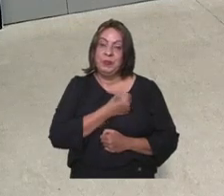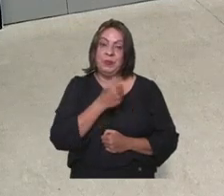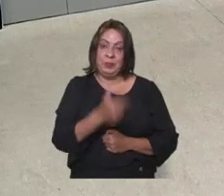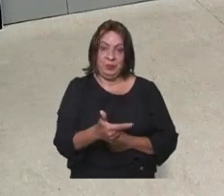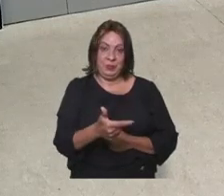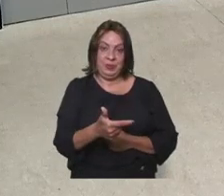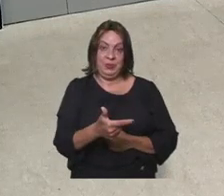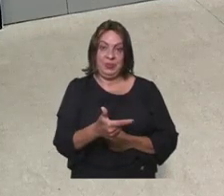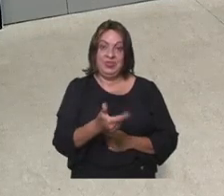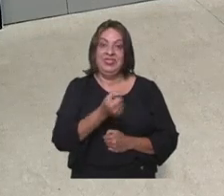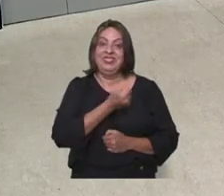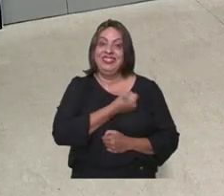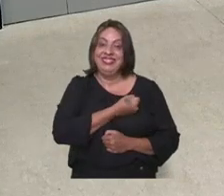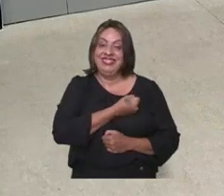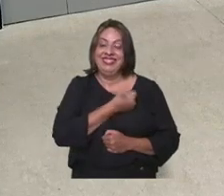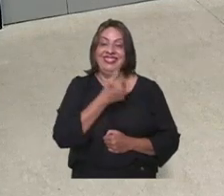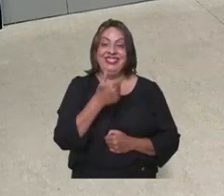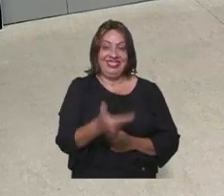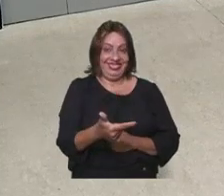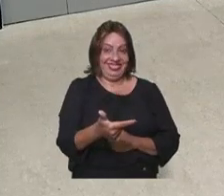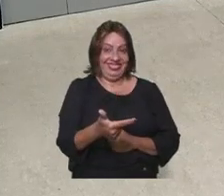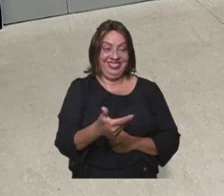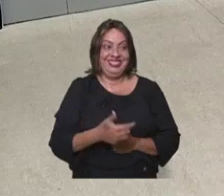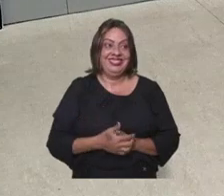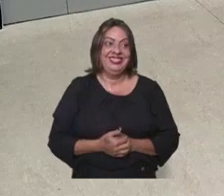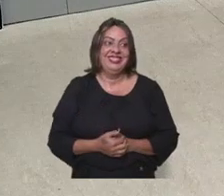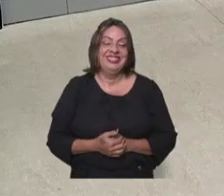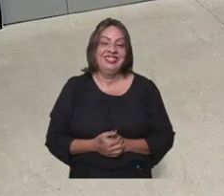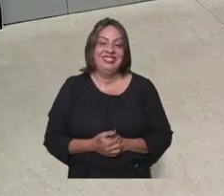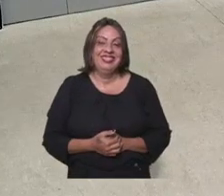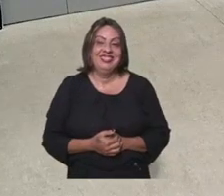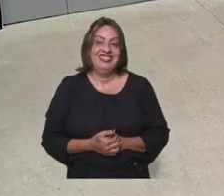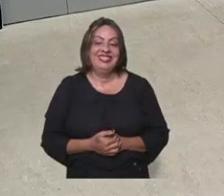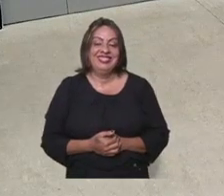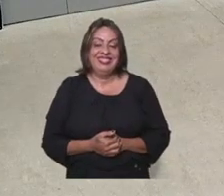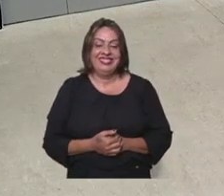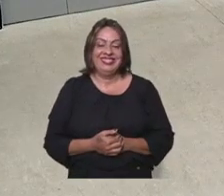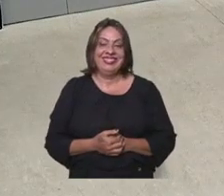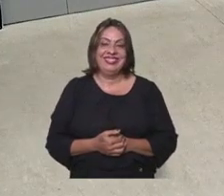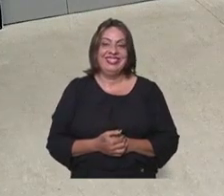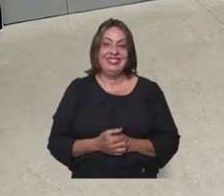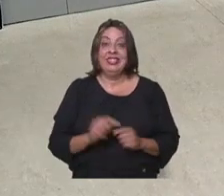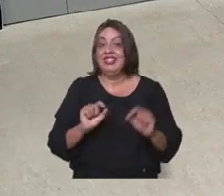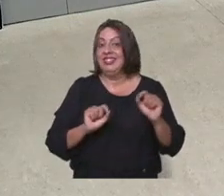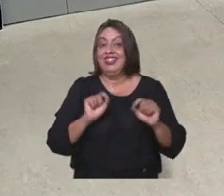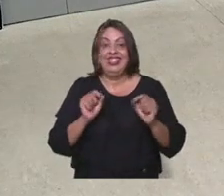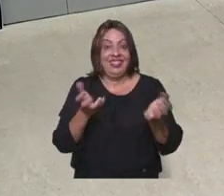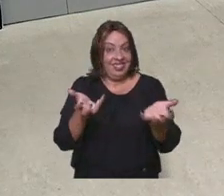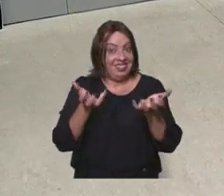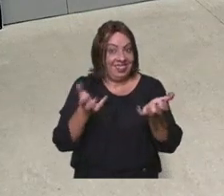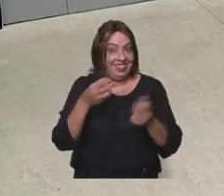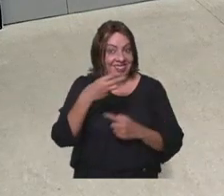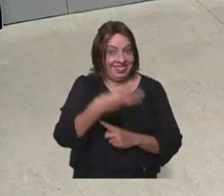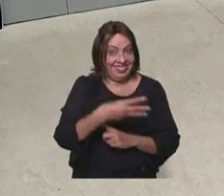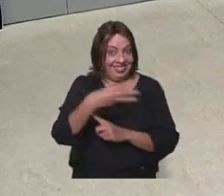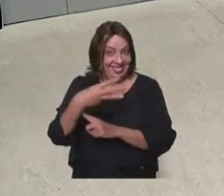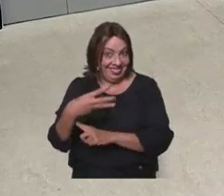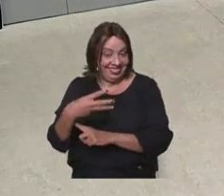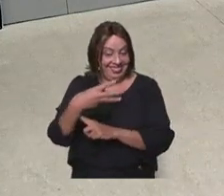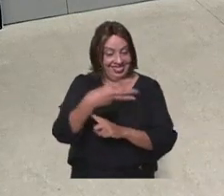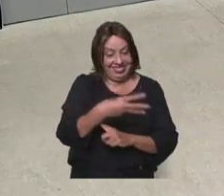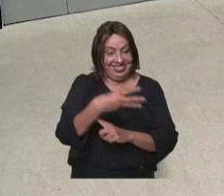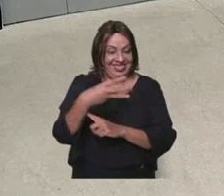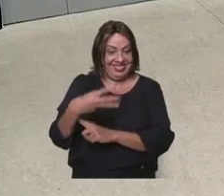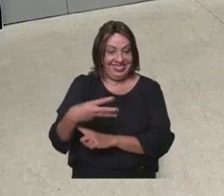do número 2. Vai, número 2. Quem quer o 33? Comemora, porque